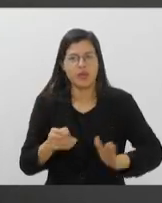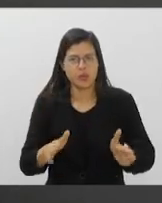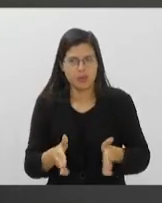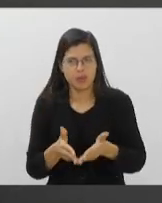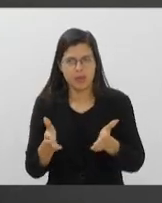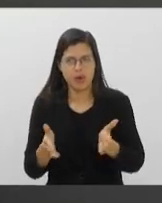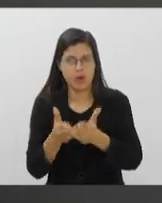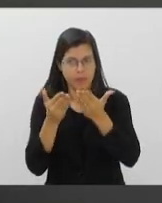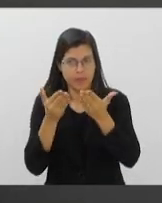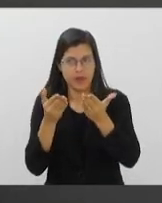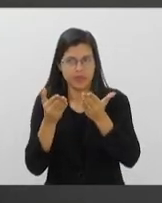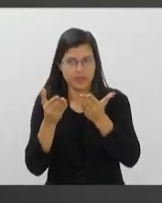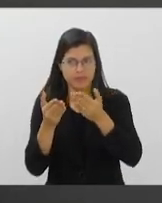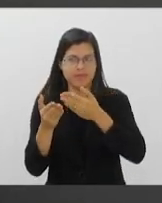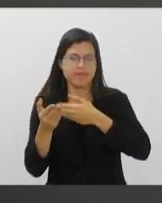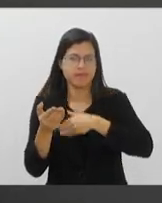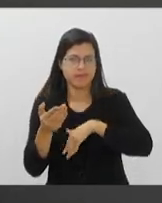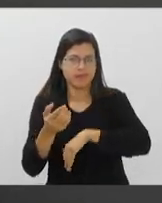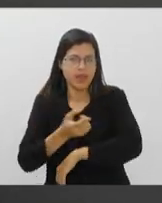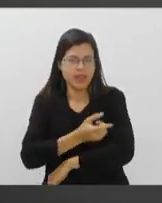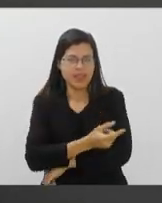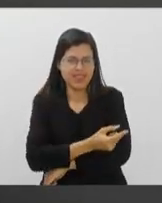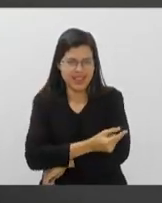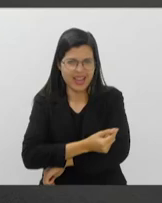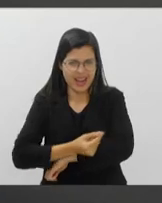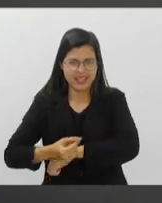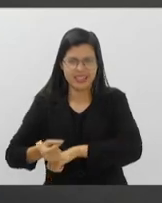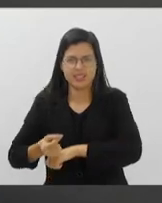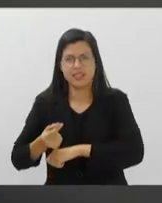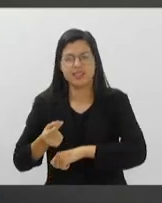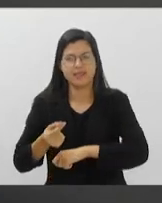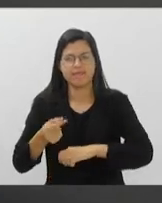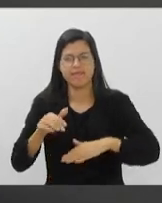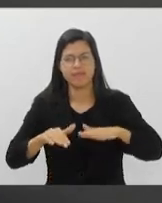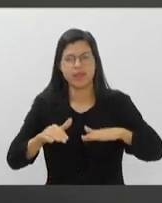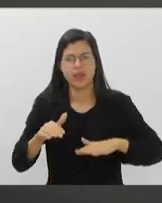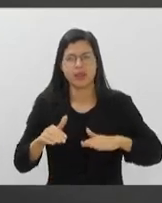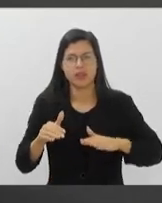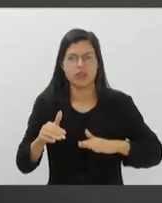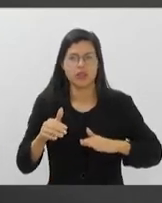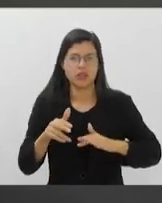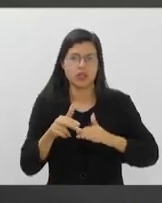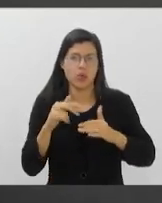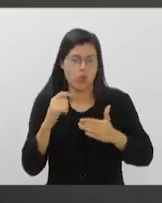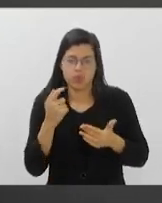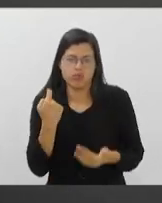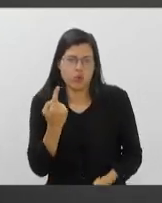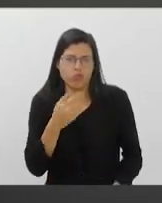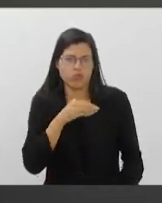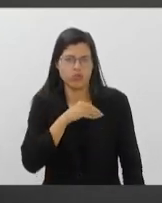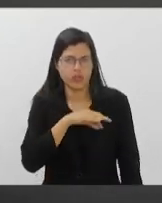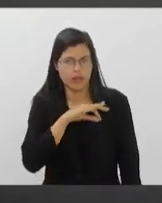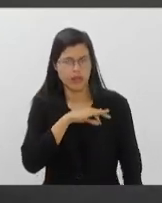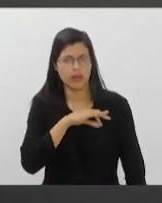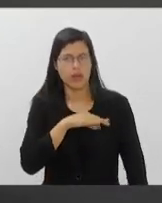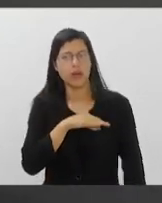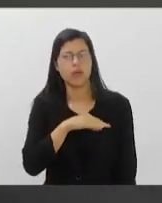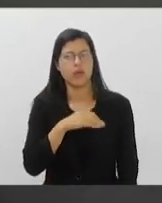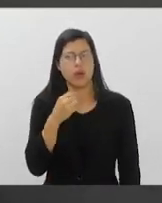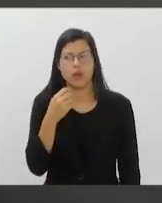média eh através dos nossos salários Então a gente tem que eh eh Desculpa eu não sou bom de orçamento tá